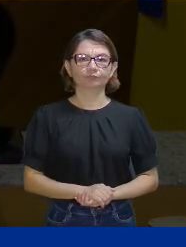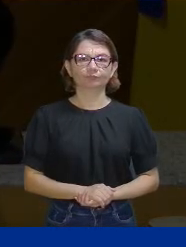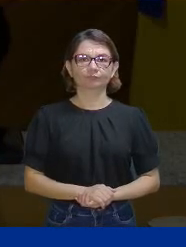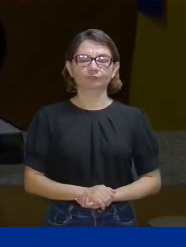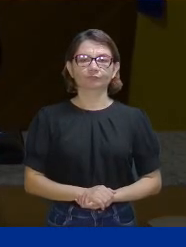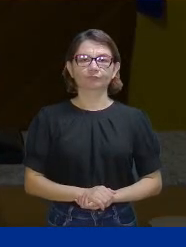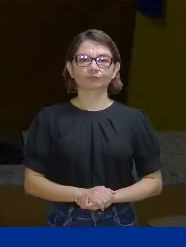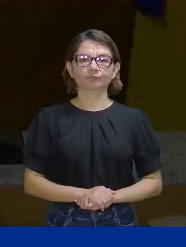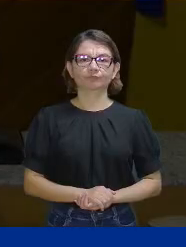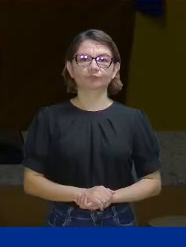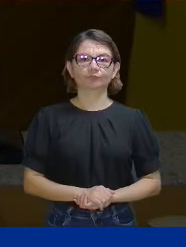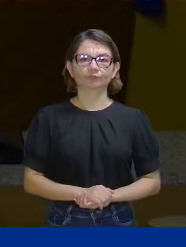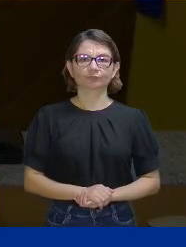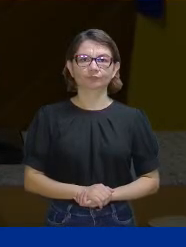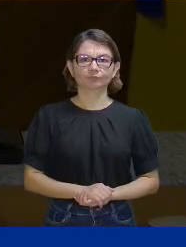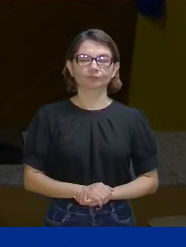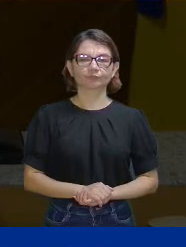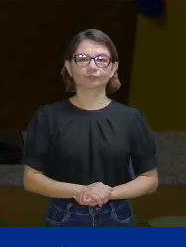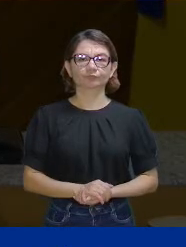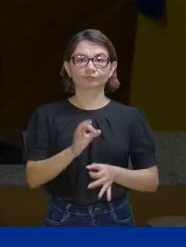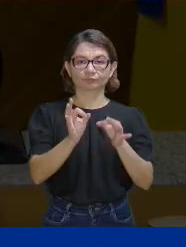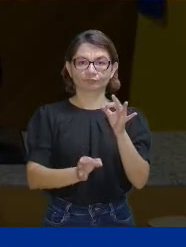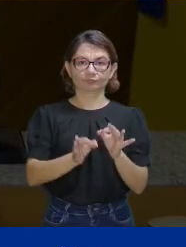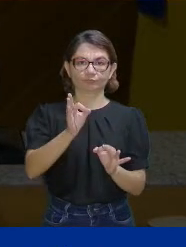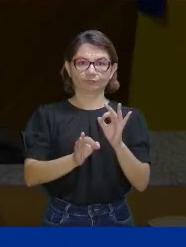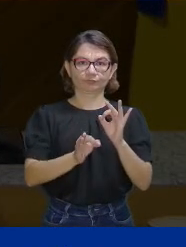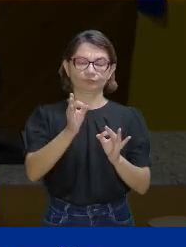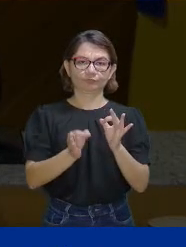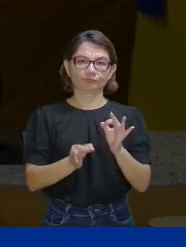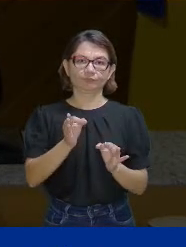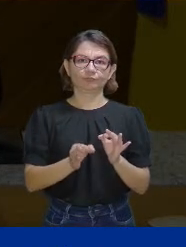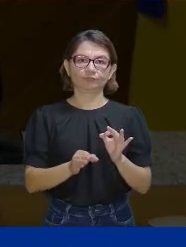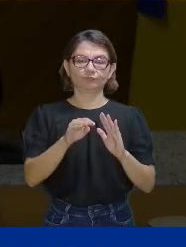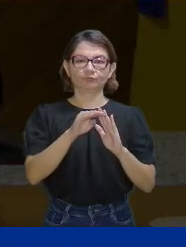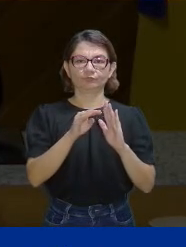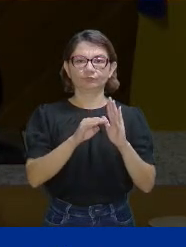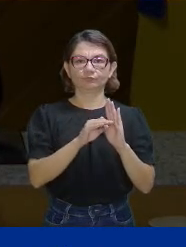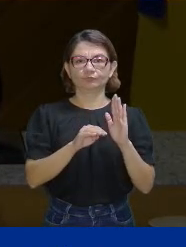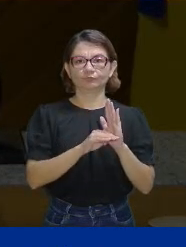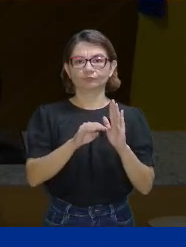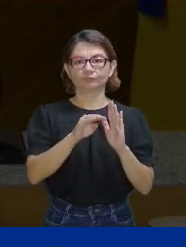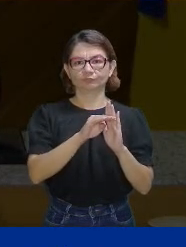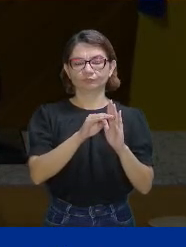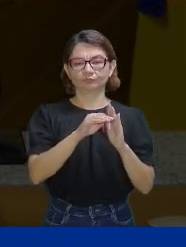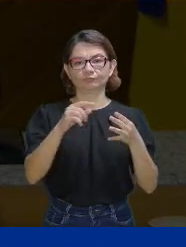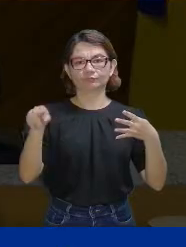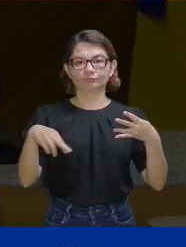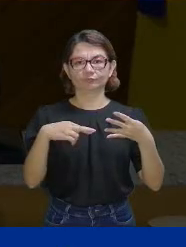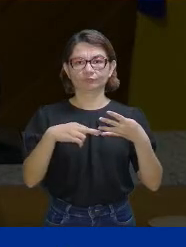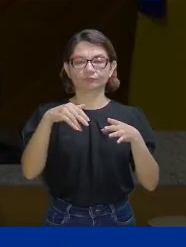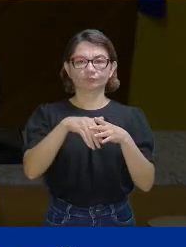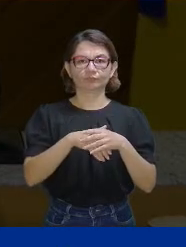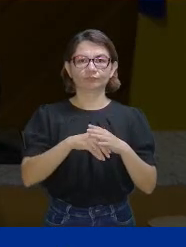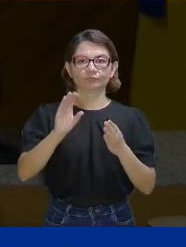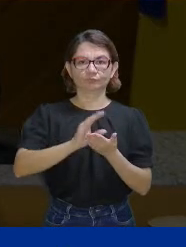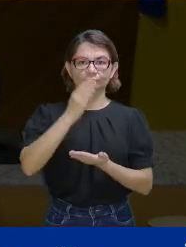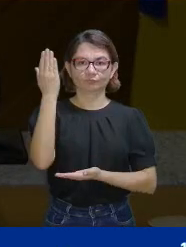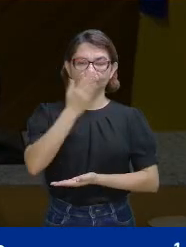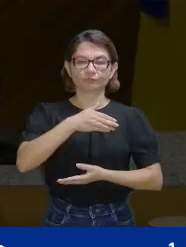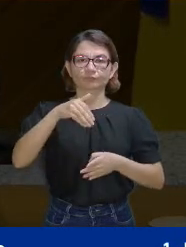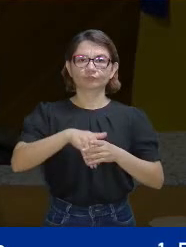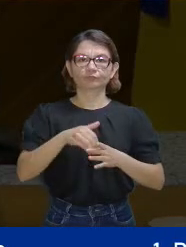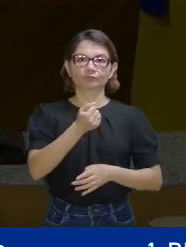Desembargador Mário Mazurek é branco, de cabelos grisalhos, curtos, penteados para trás, olhos anadoros azuis, sobrancelha grisalha,